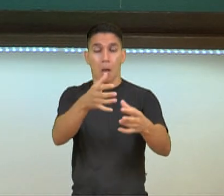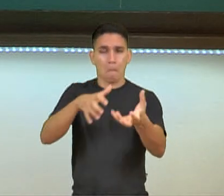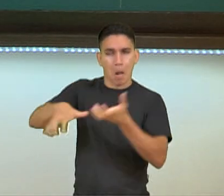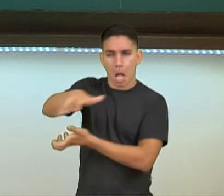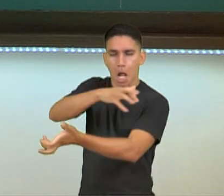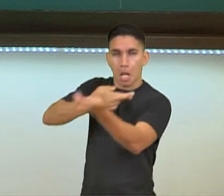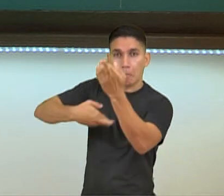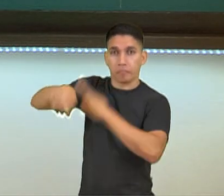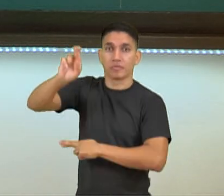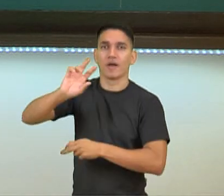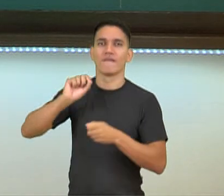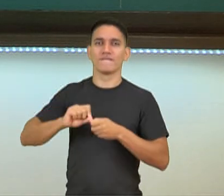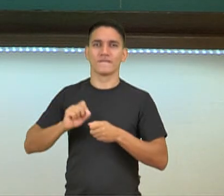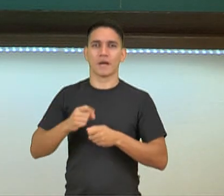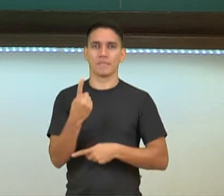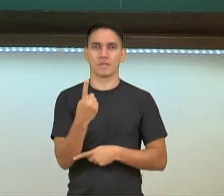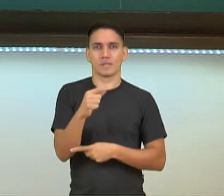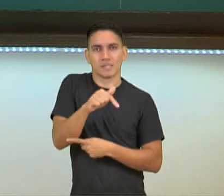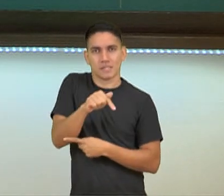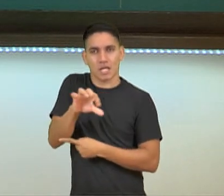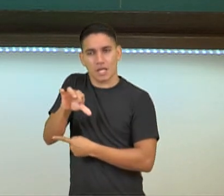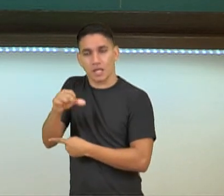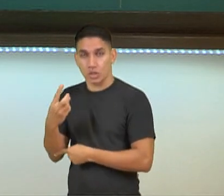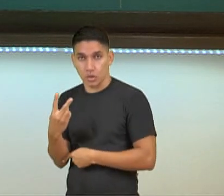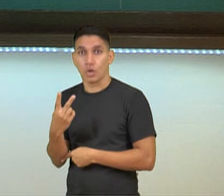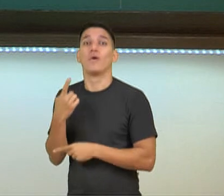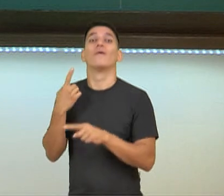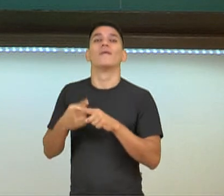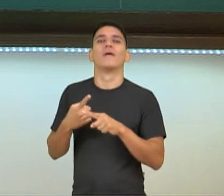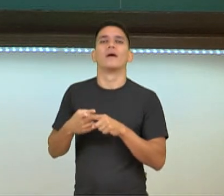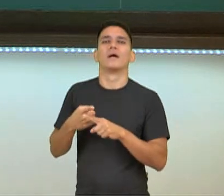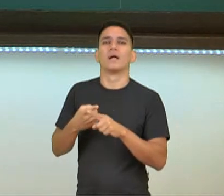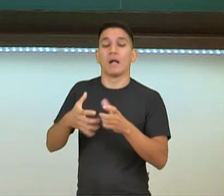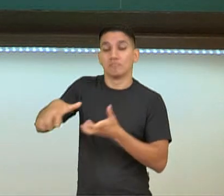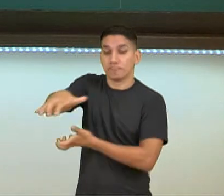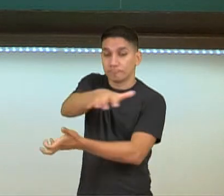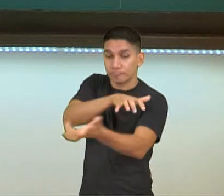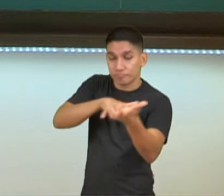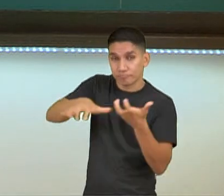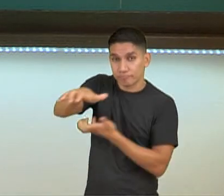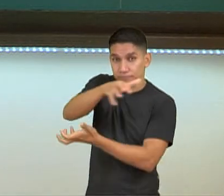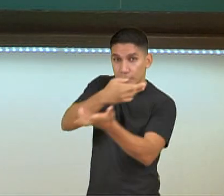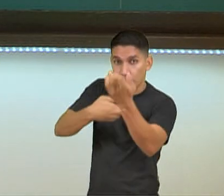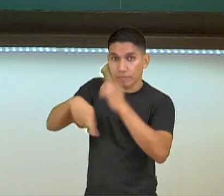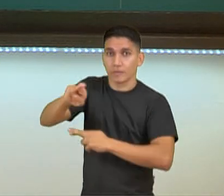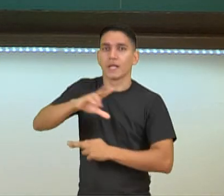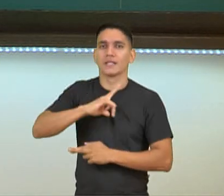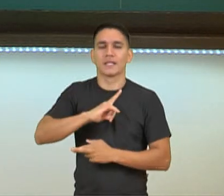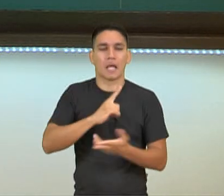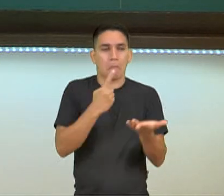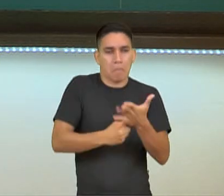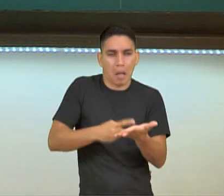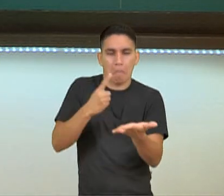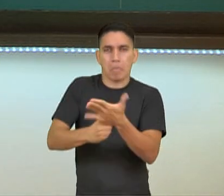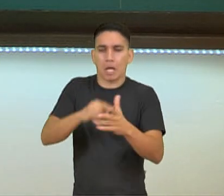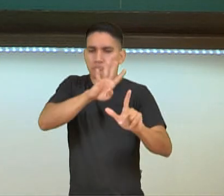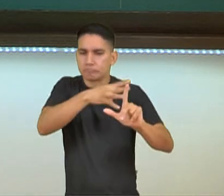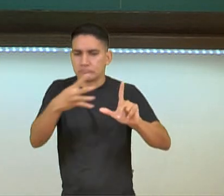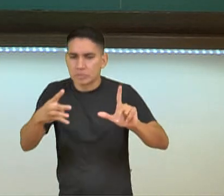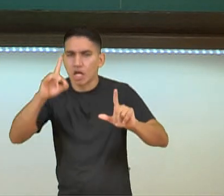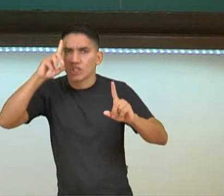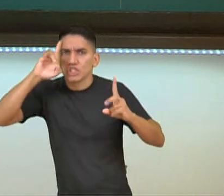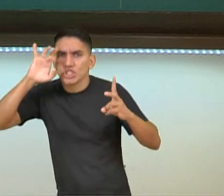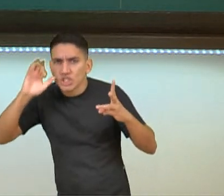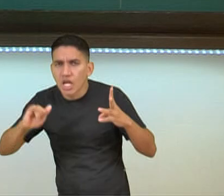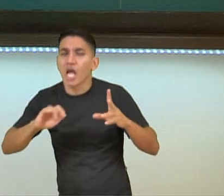feito em 1792. Os revolucionários, eles deram datas diferenciadas, né, para os meses